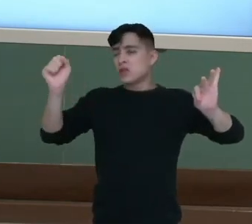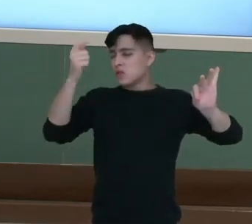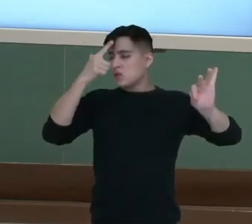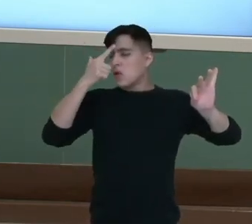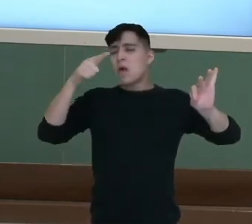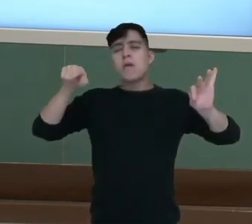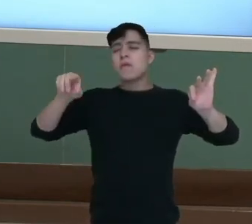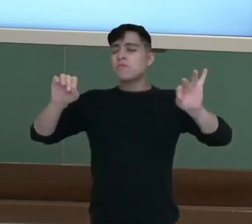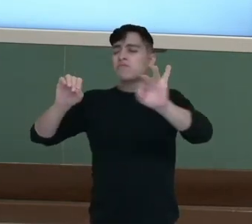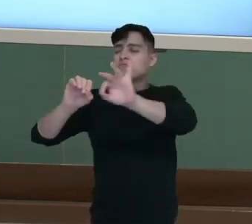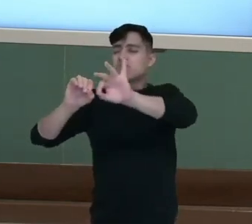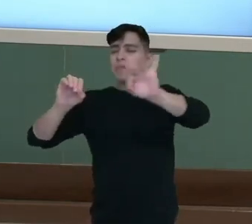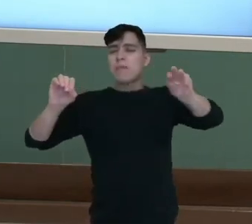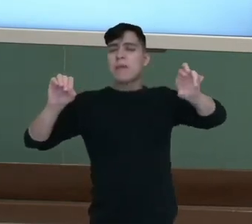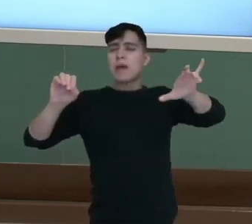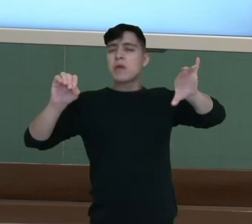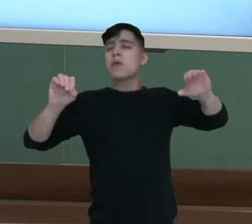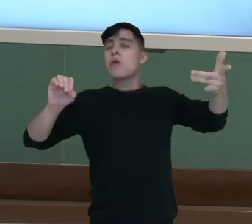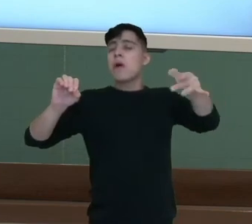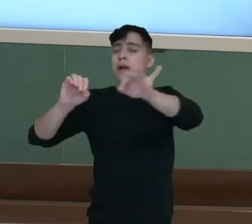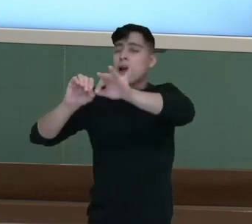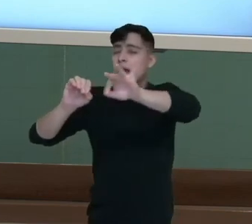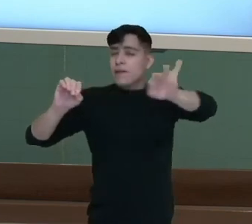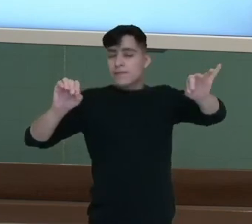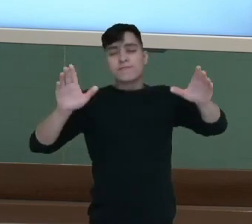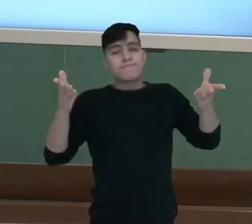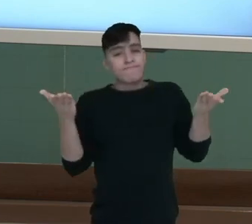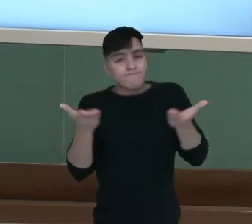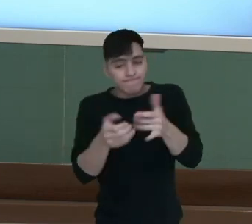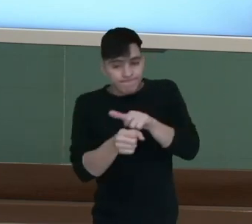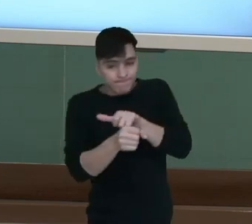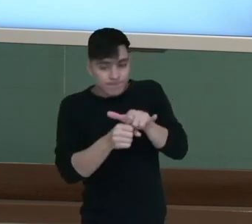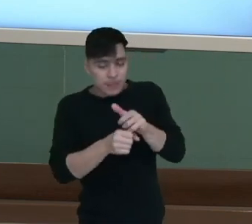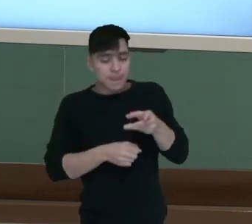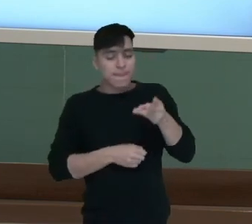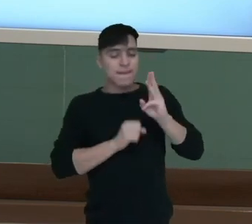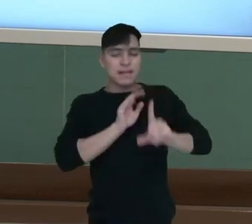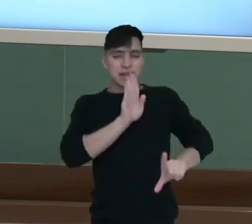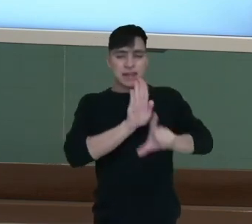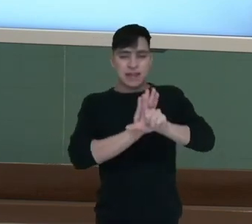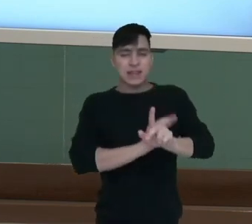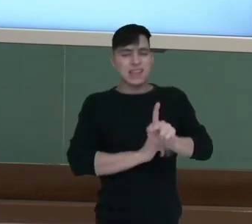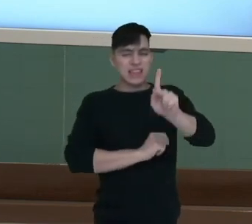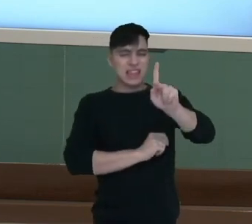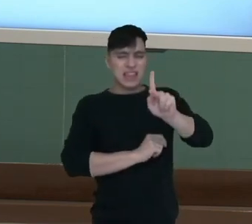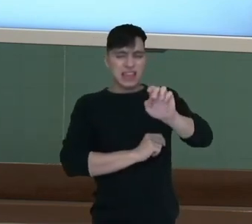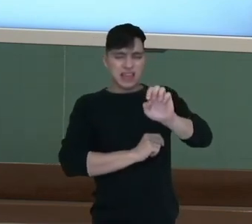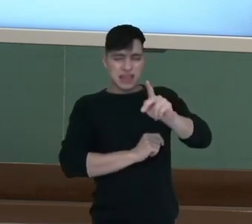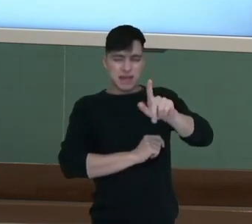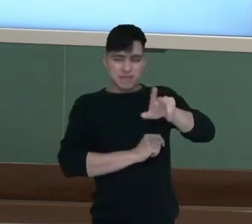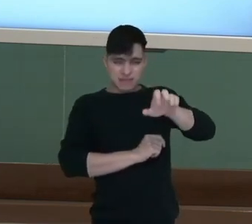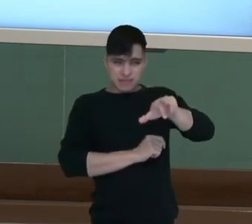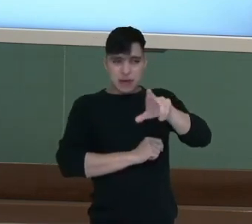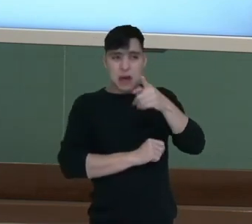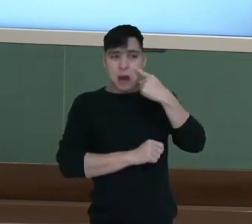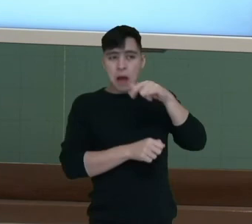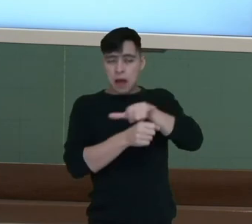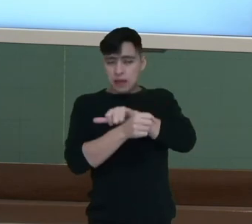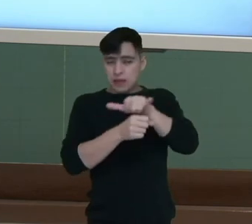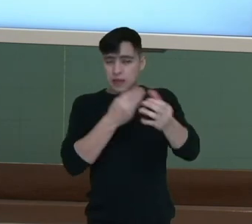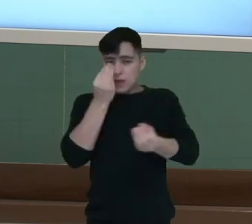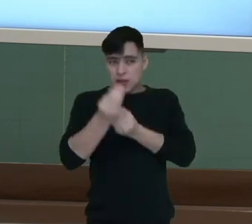Feito isso, agora eu vou começar a utilizar a terceira lei de Kepler. Por que eu posso fazer essa jogada